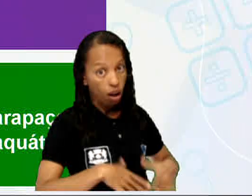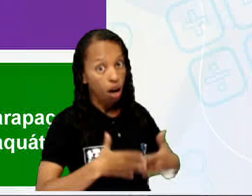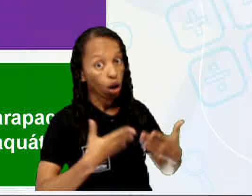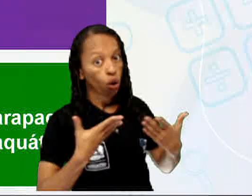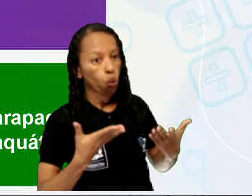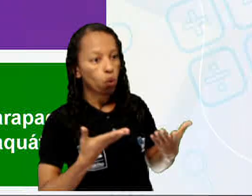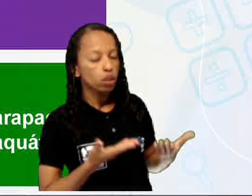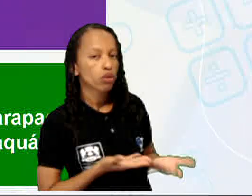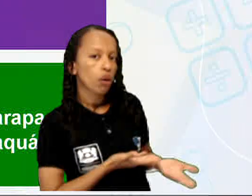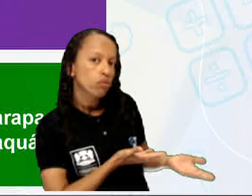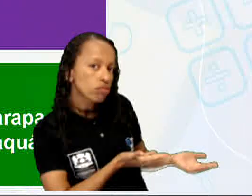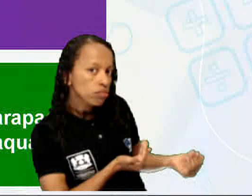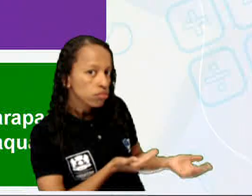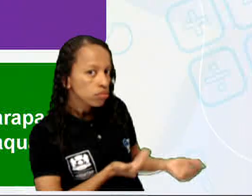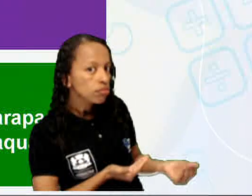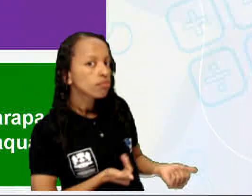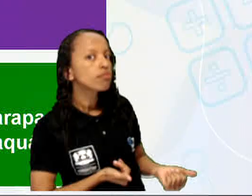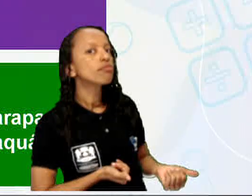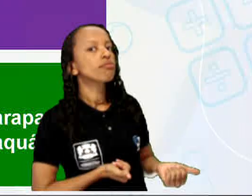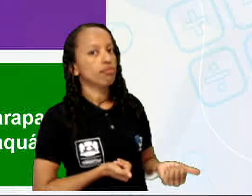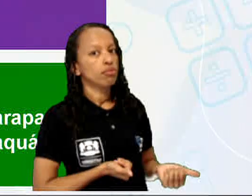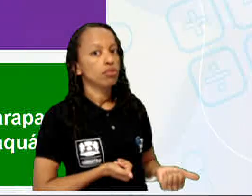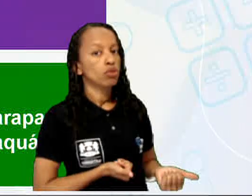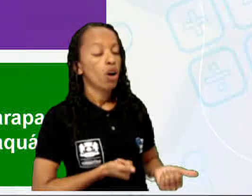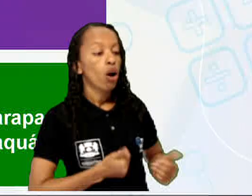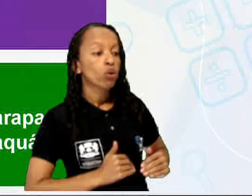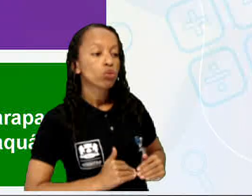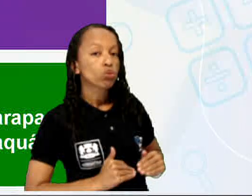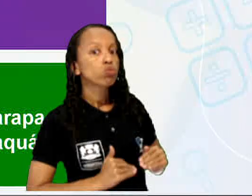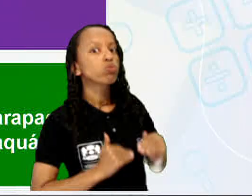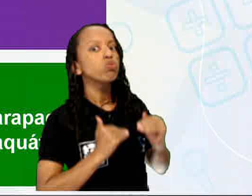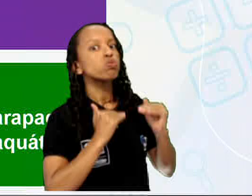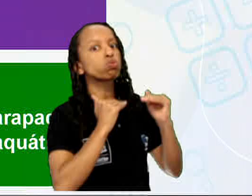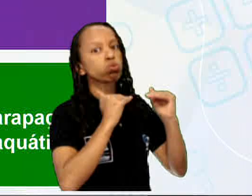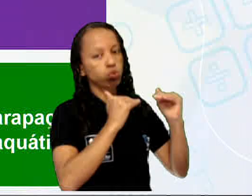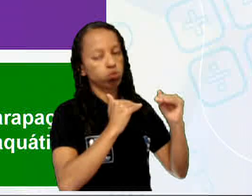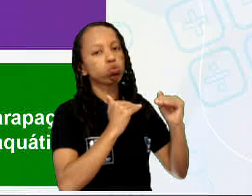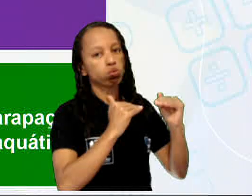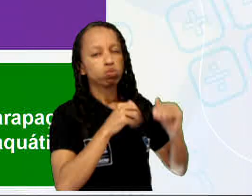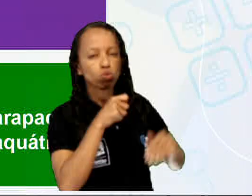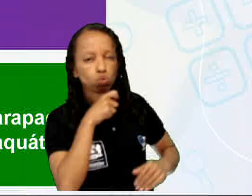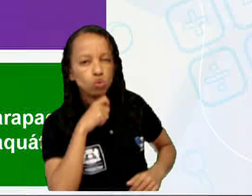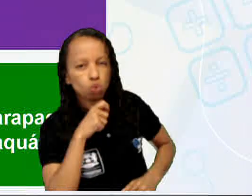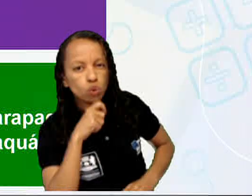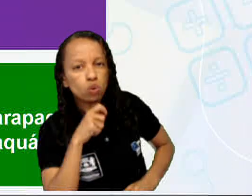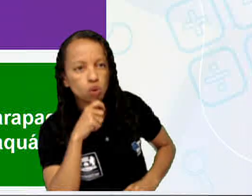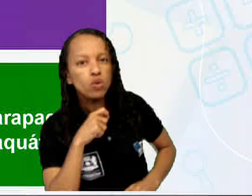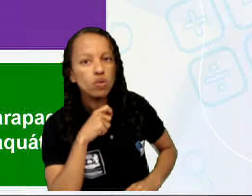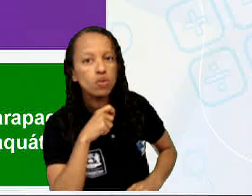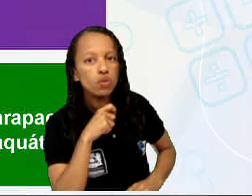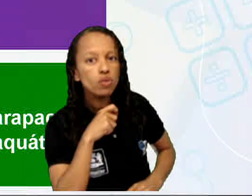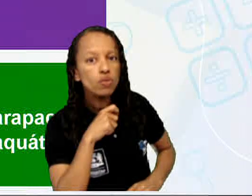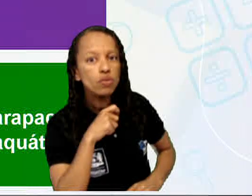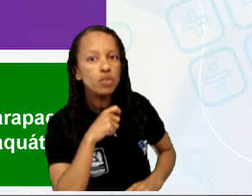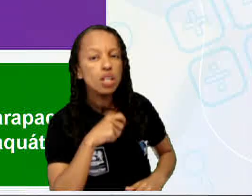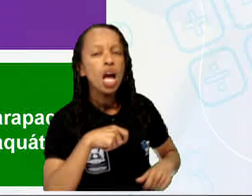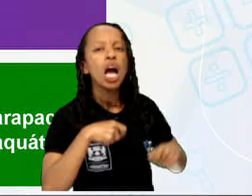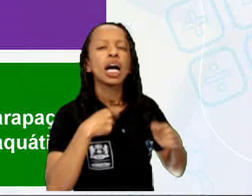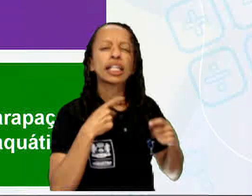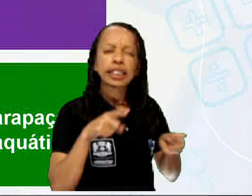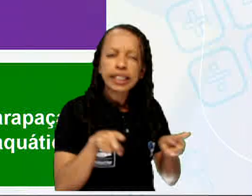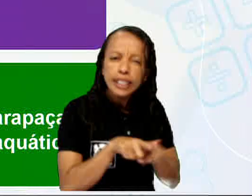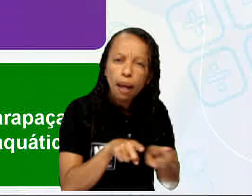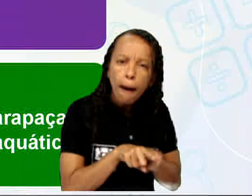né? E quando adulto, eles passam a também a viver em ambientes